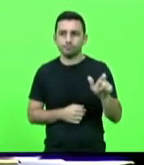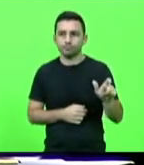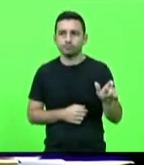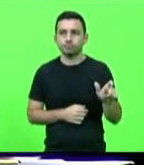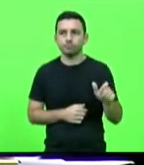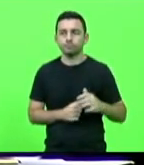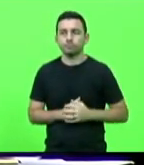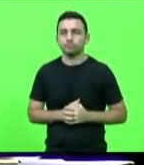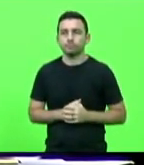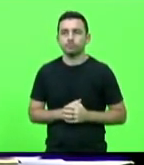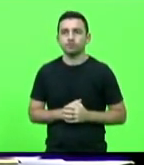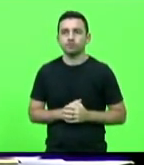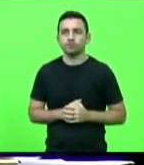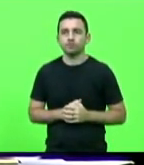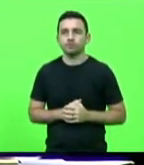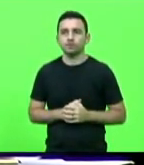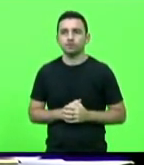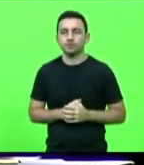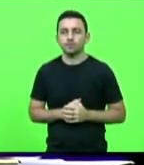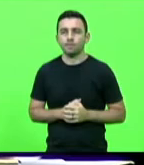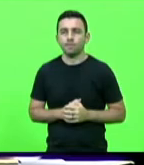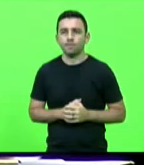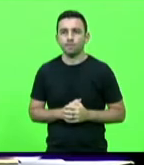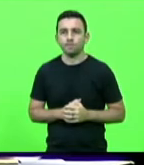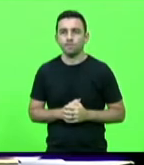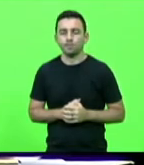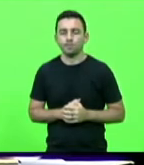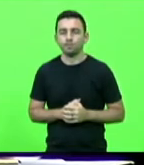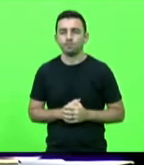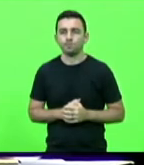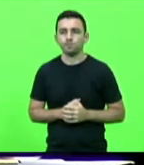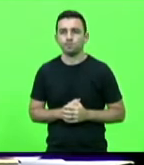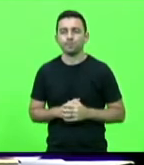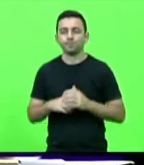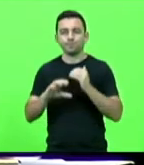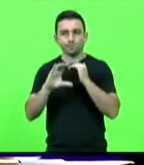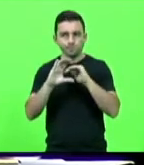comunica, esta presidência comunica que encaminhará aos